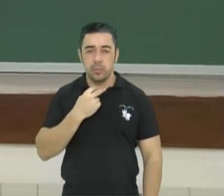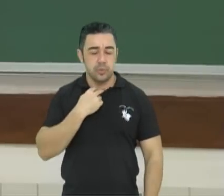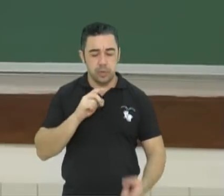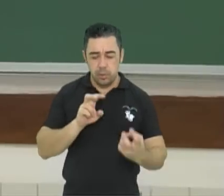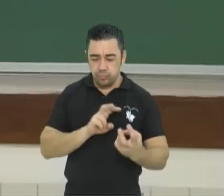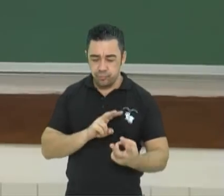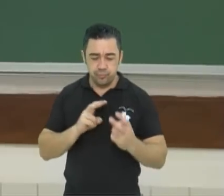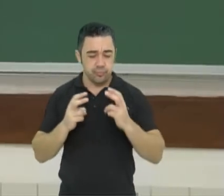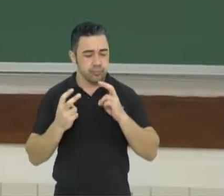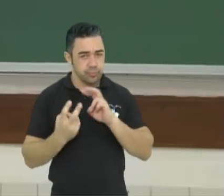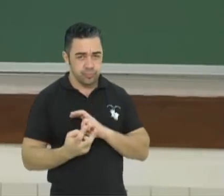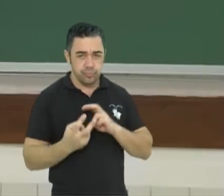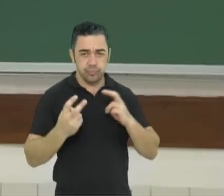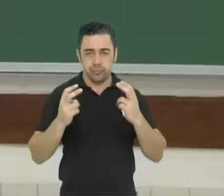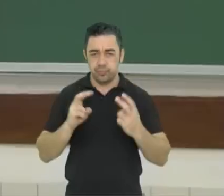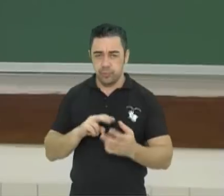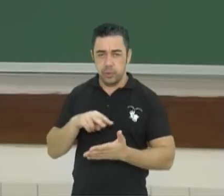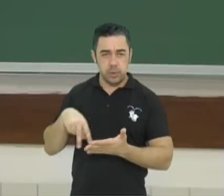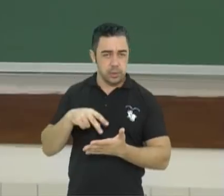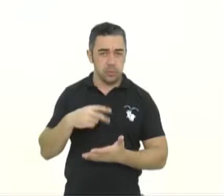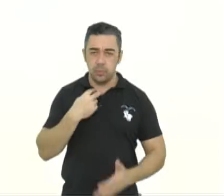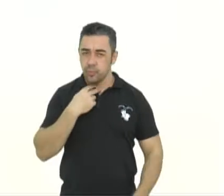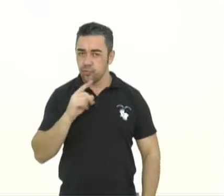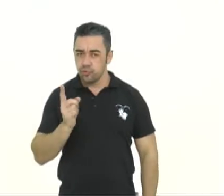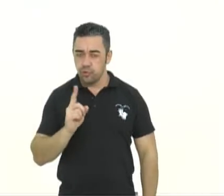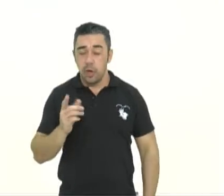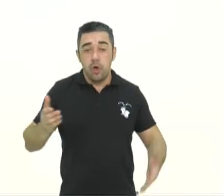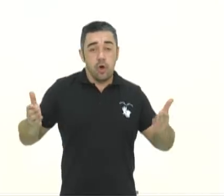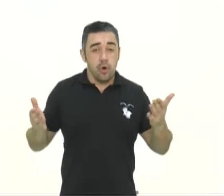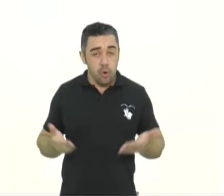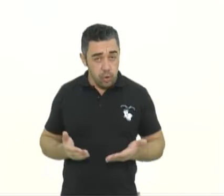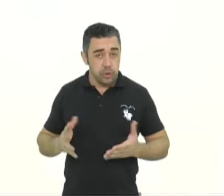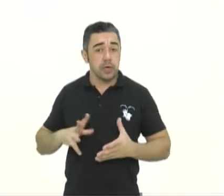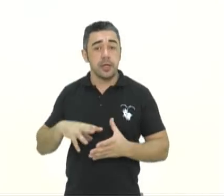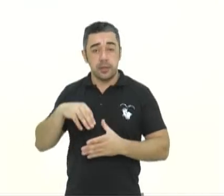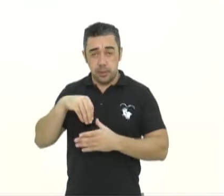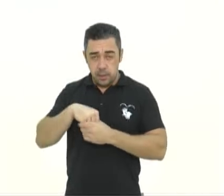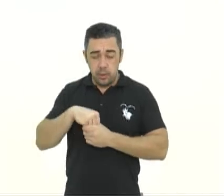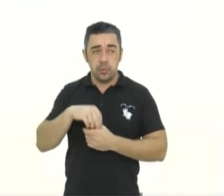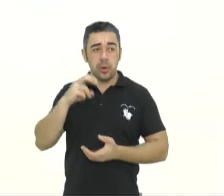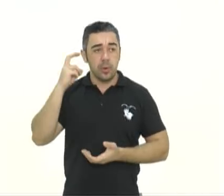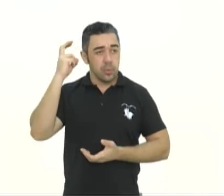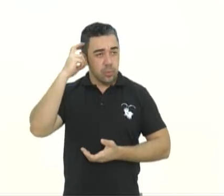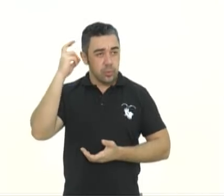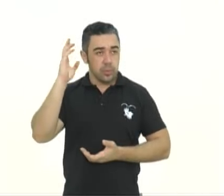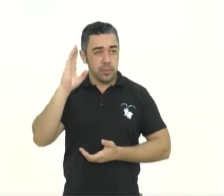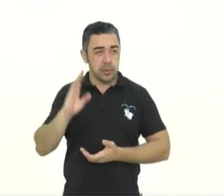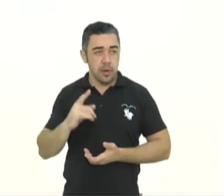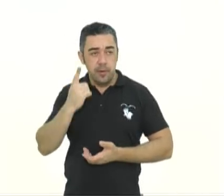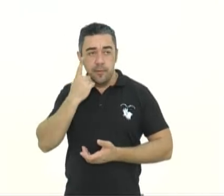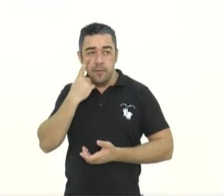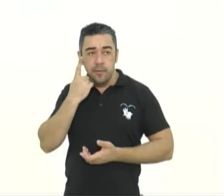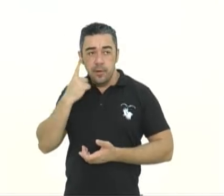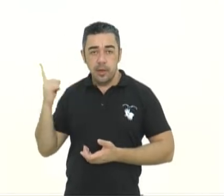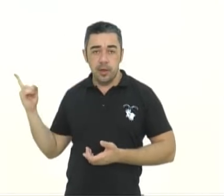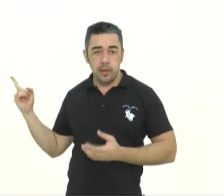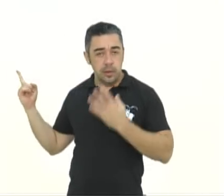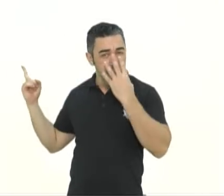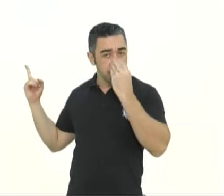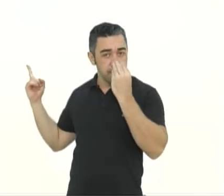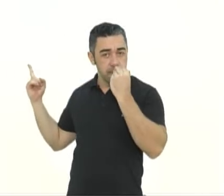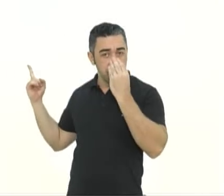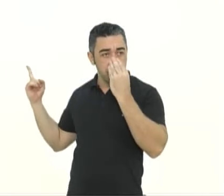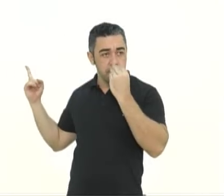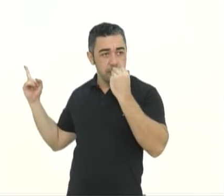gingar, dançar capoeira, e hoje a gente tem a capoeira como um elemento. Vejam que aqui, inclusive, nessa obra do